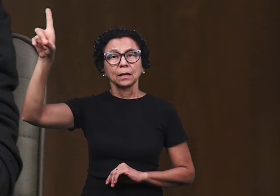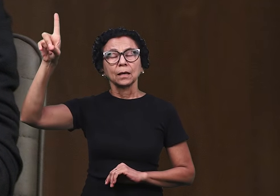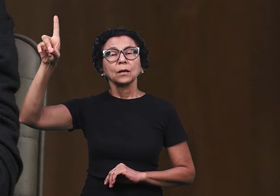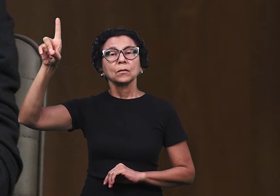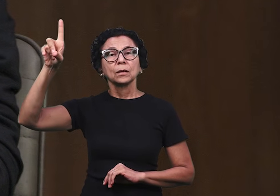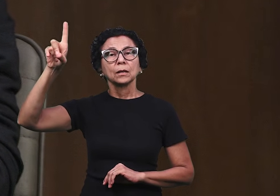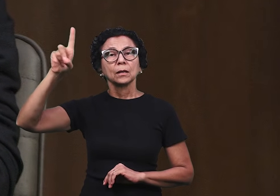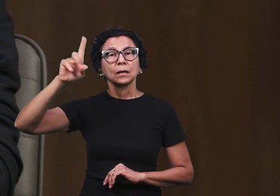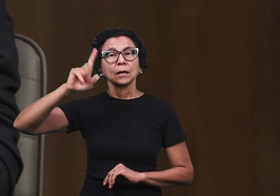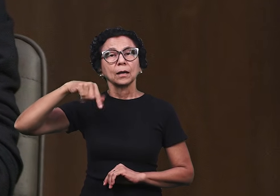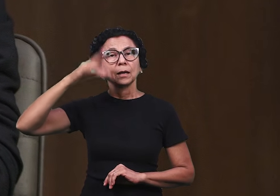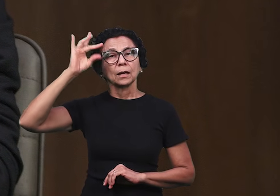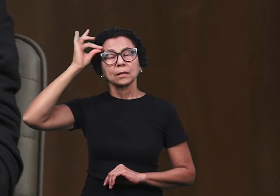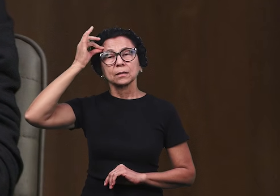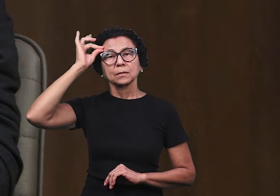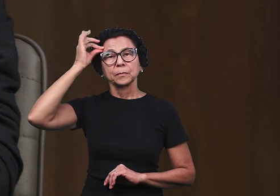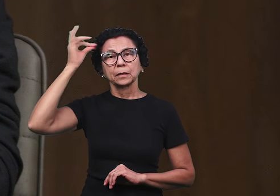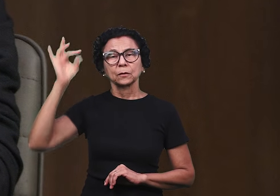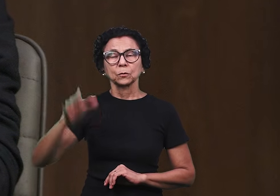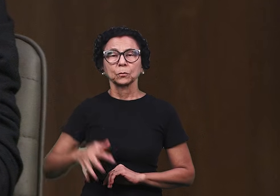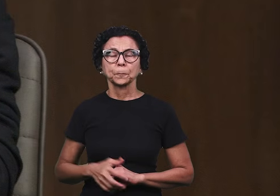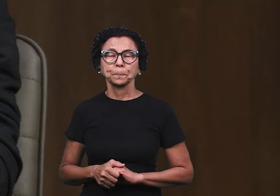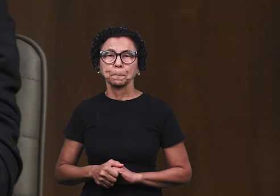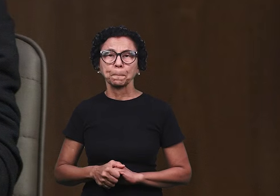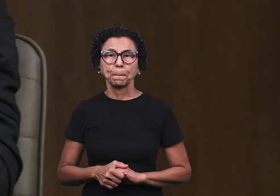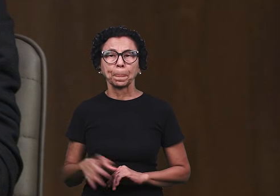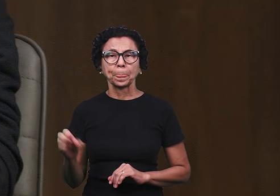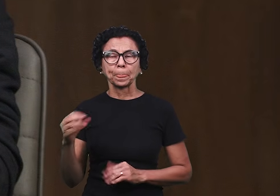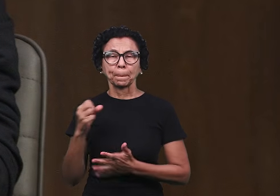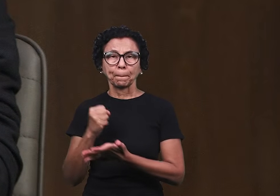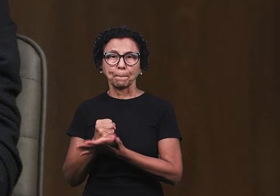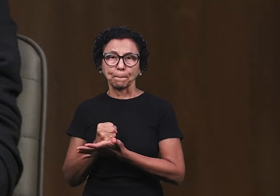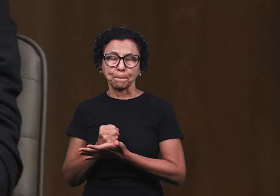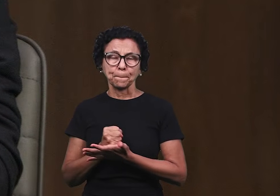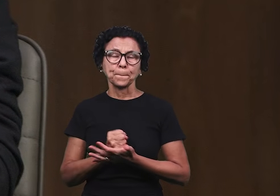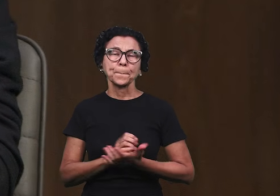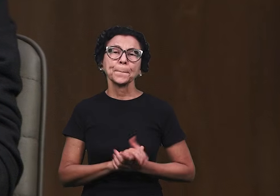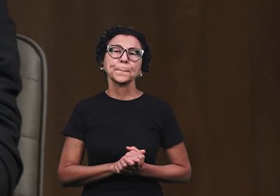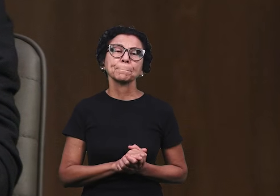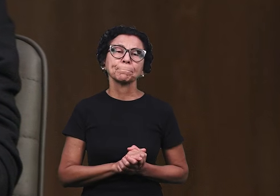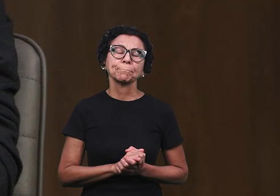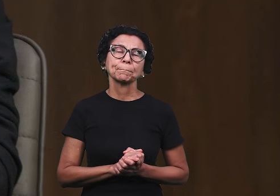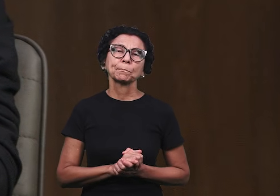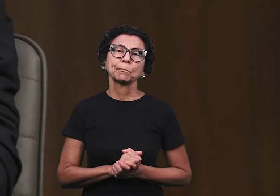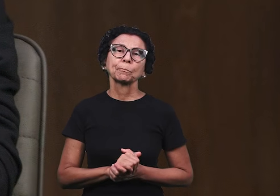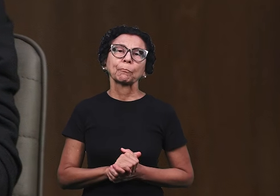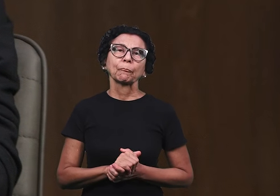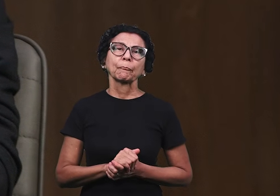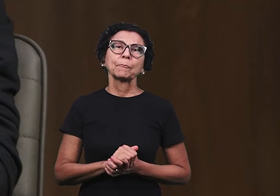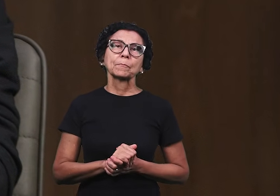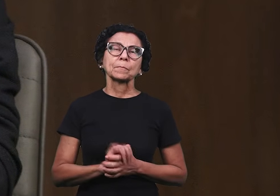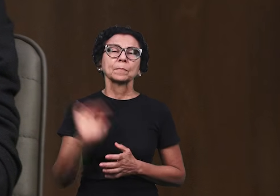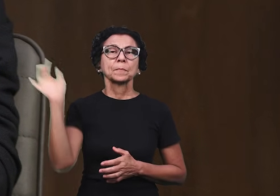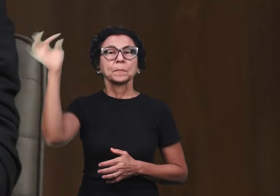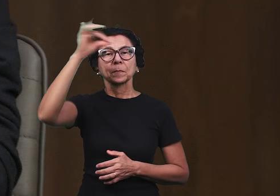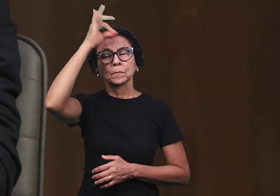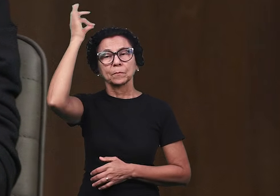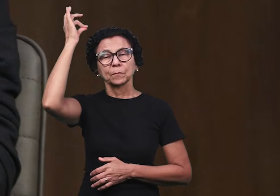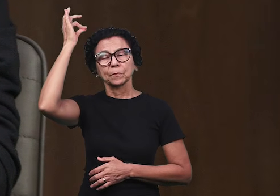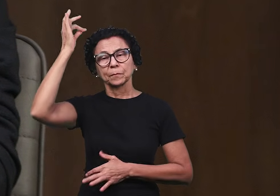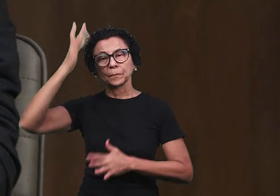Espírito, no Novo Testamento, essa palavra Deus é Espírito faz referência ao Espírito Santo que